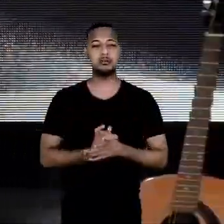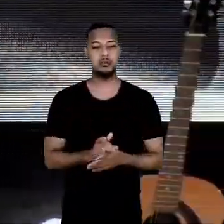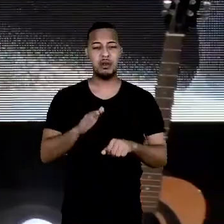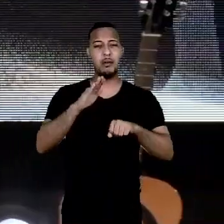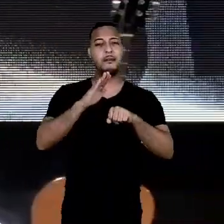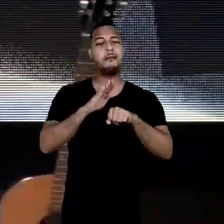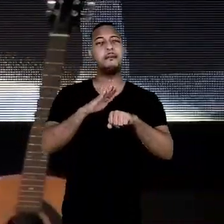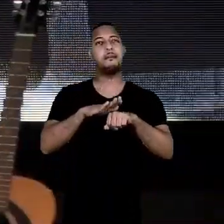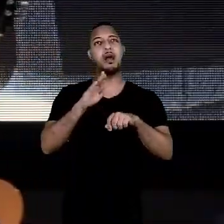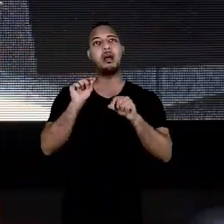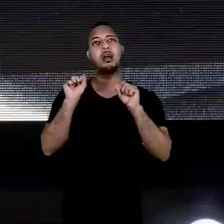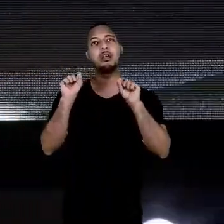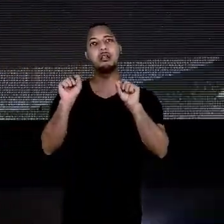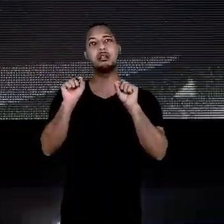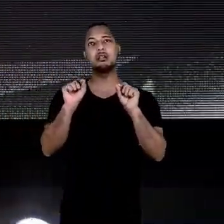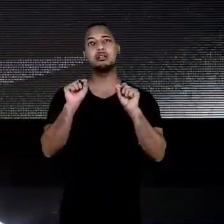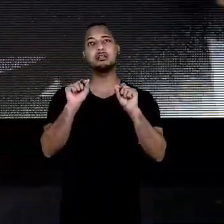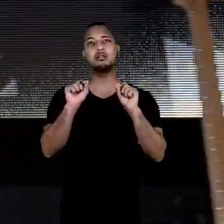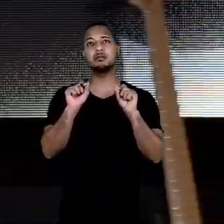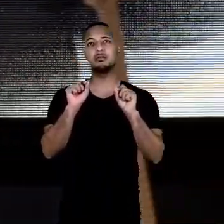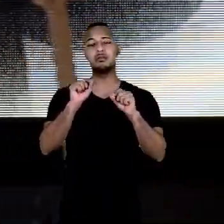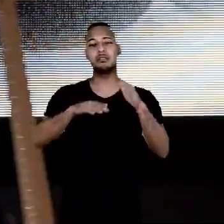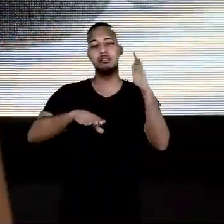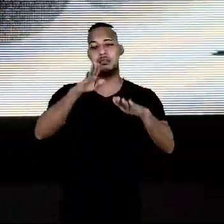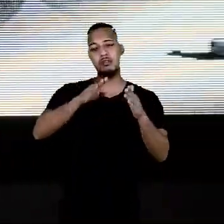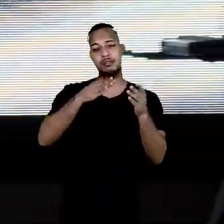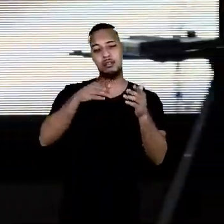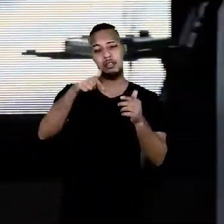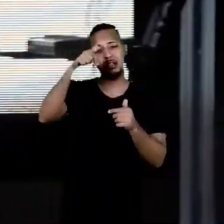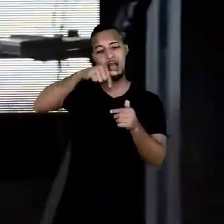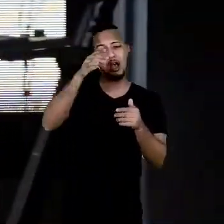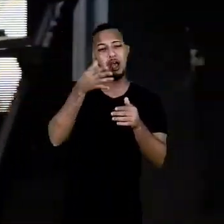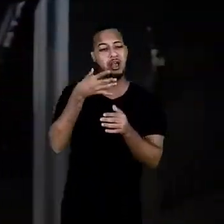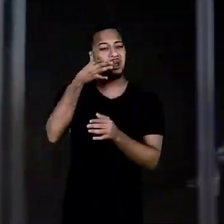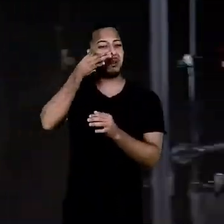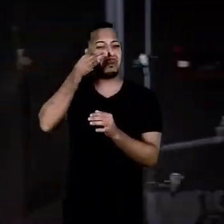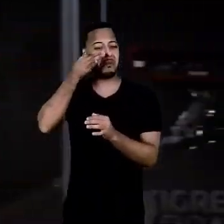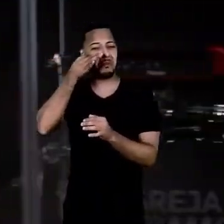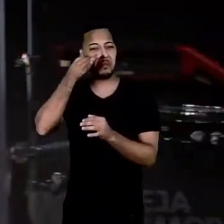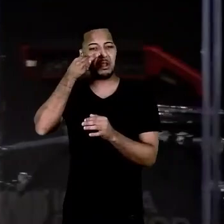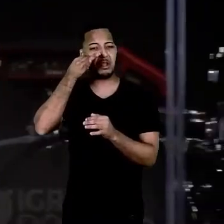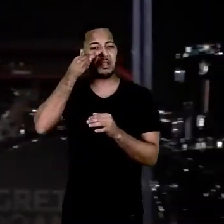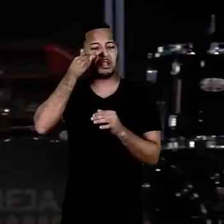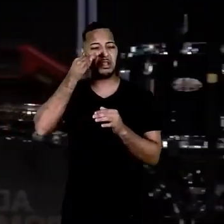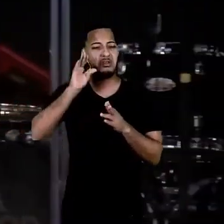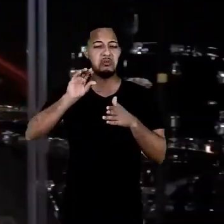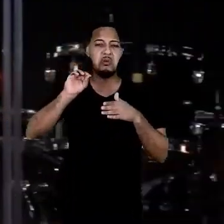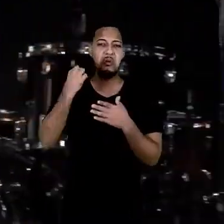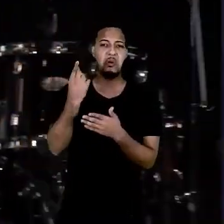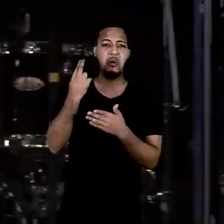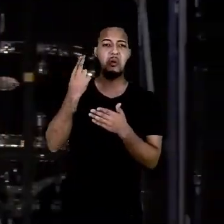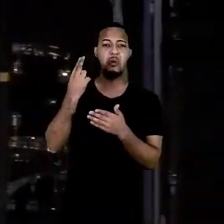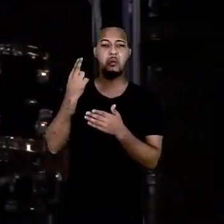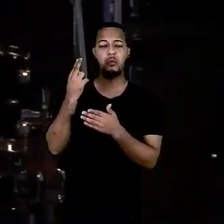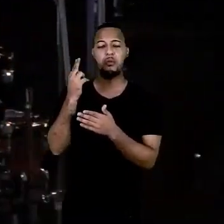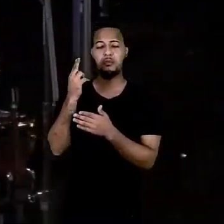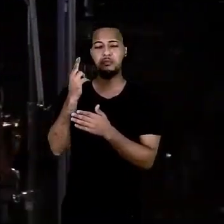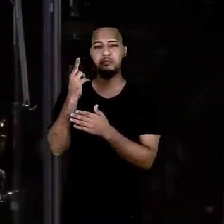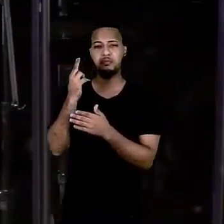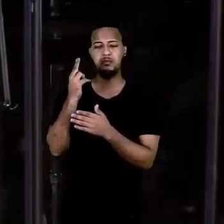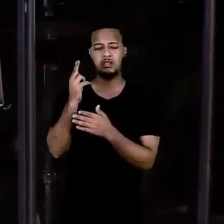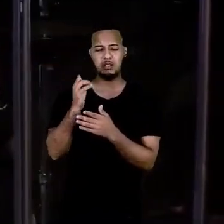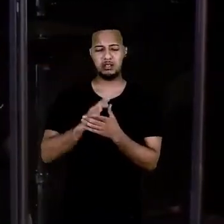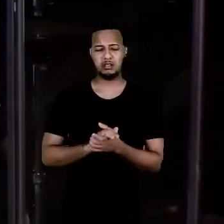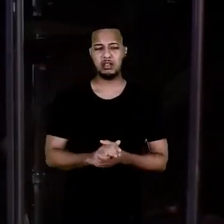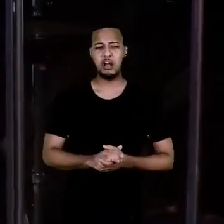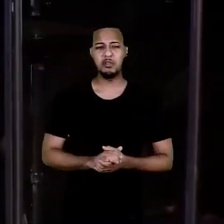você talvez esteja aqui, ou se você algum dia da sua vida, você passou por alguma área, você já parou para pensar